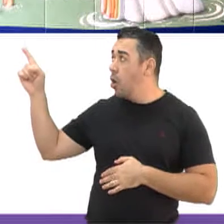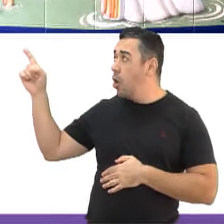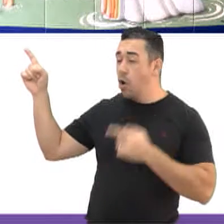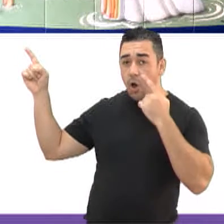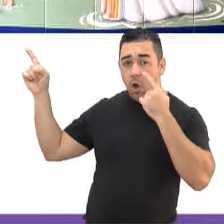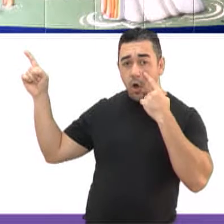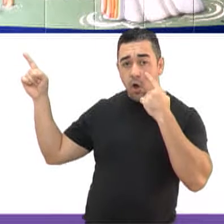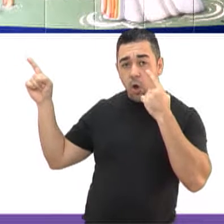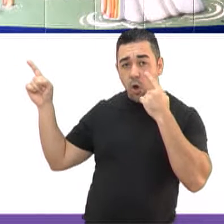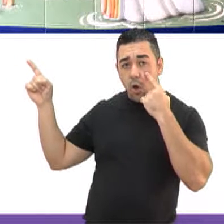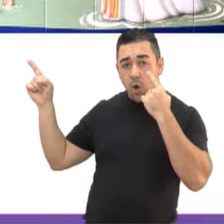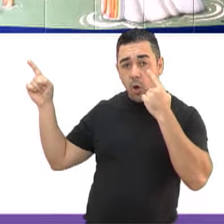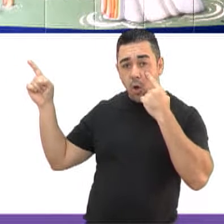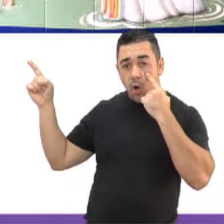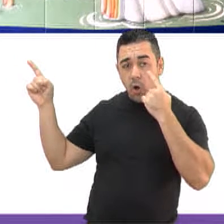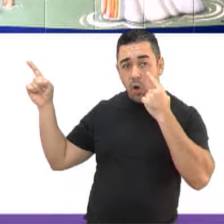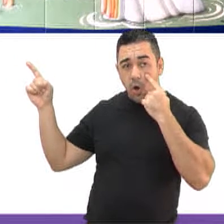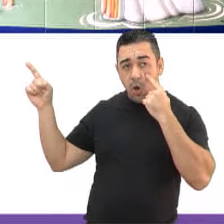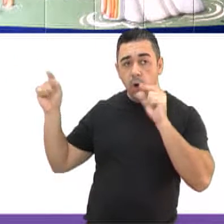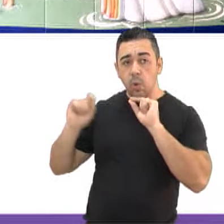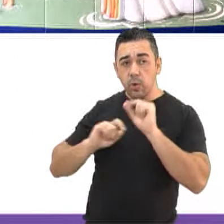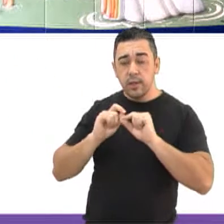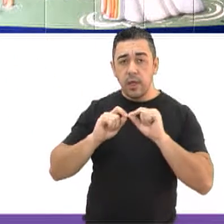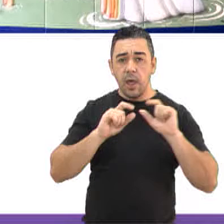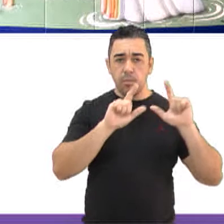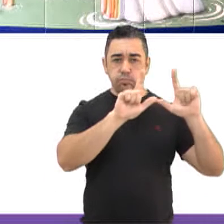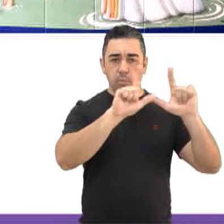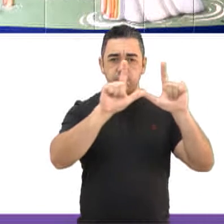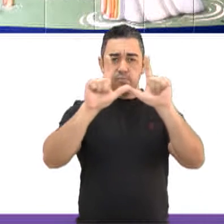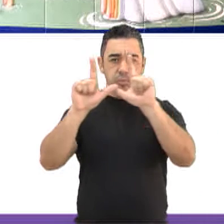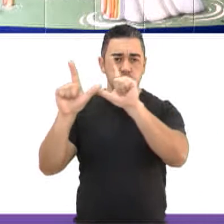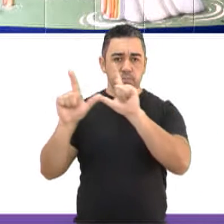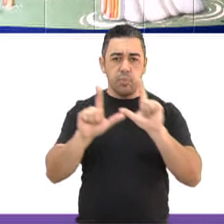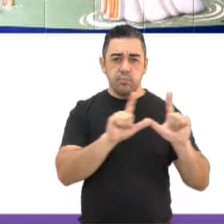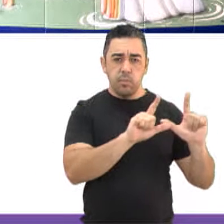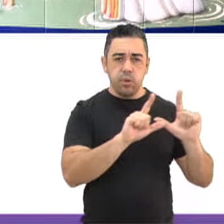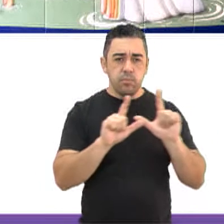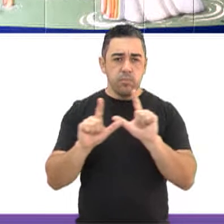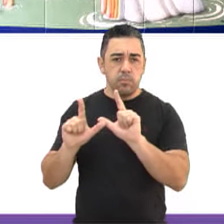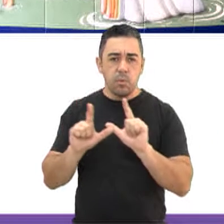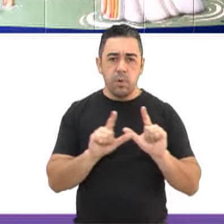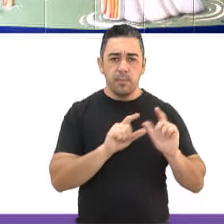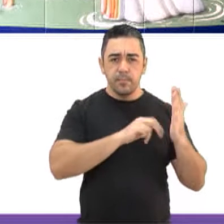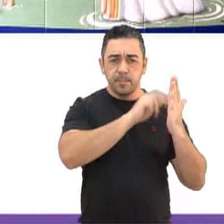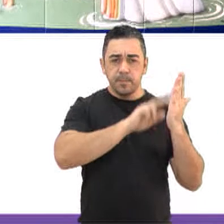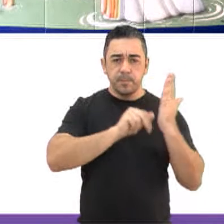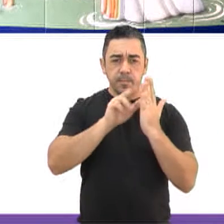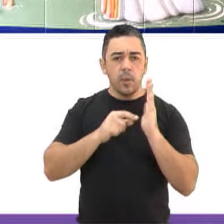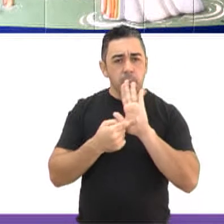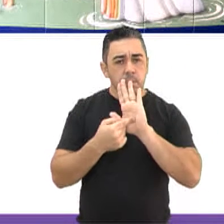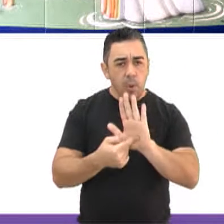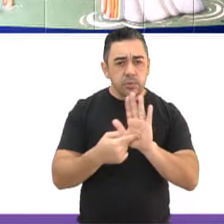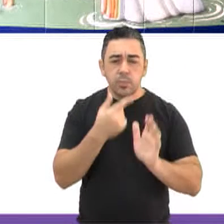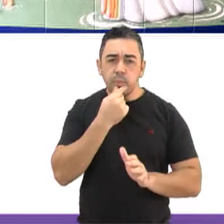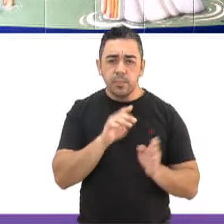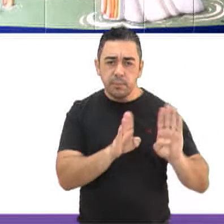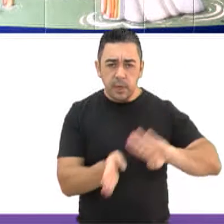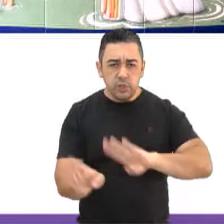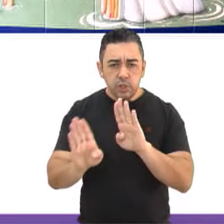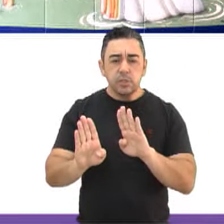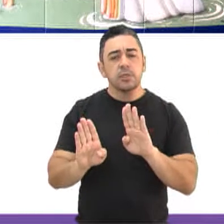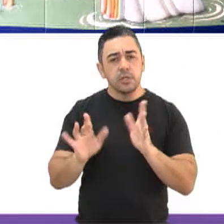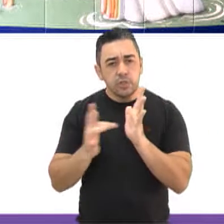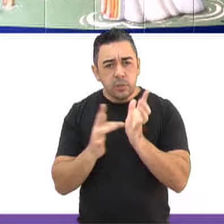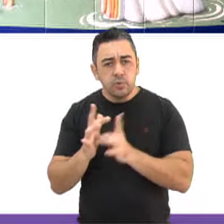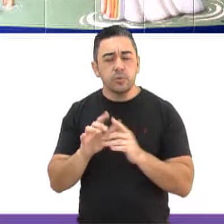que é, na verdade, azulejos. São azulejos que refletem aqui João Batista batizando Jesus. A